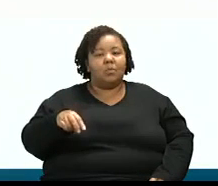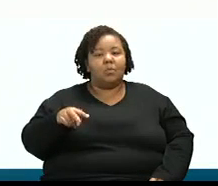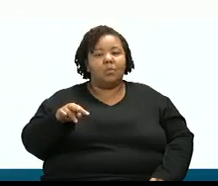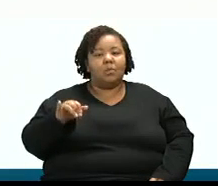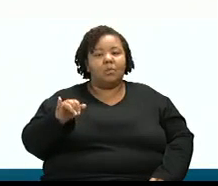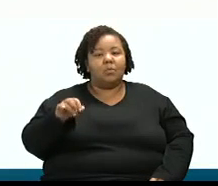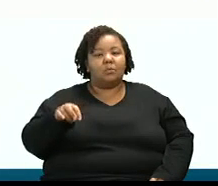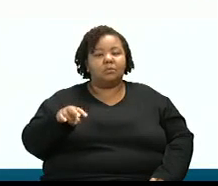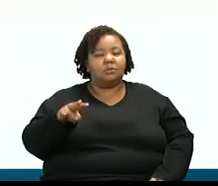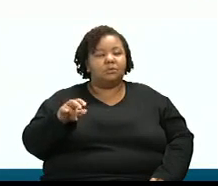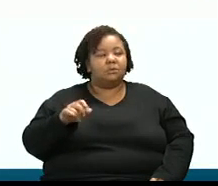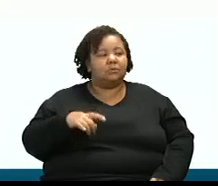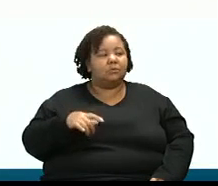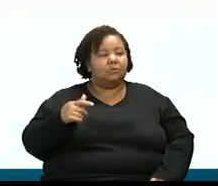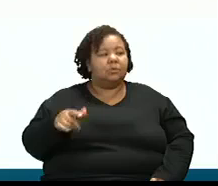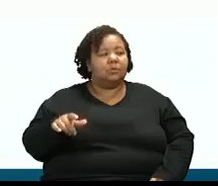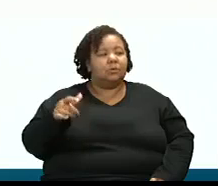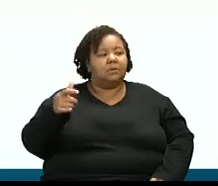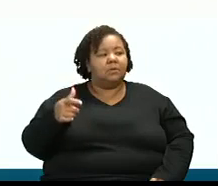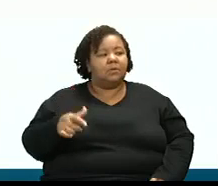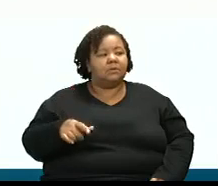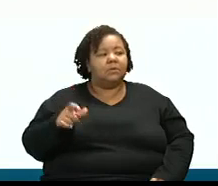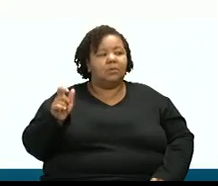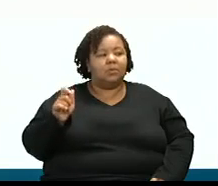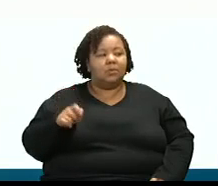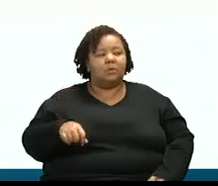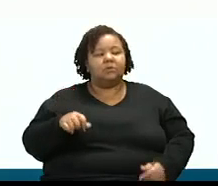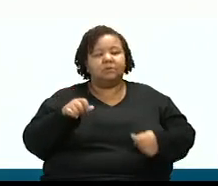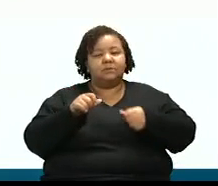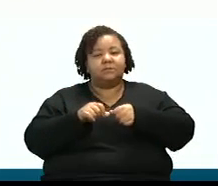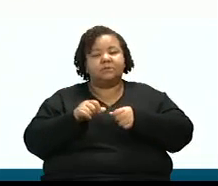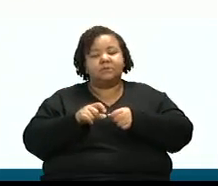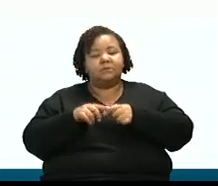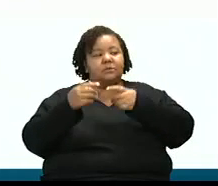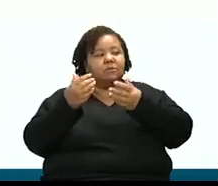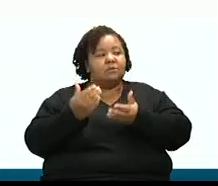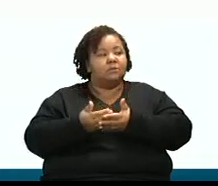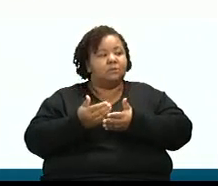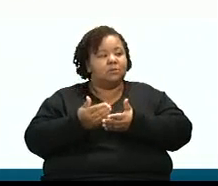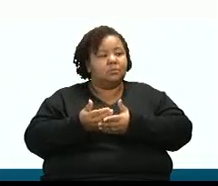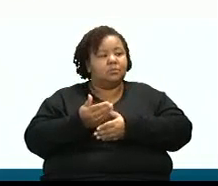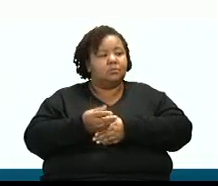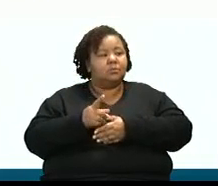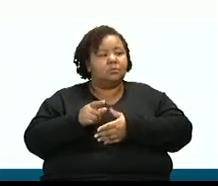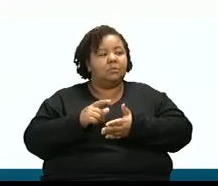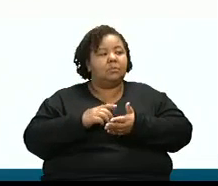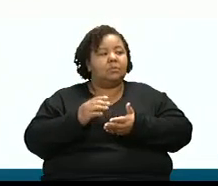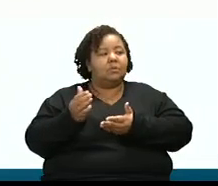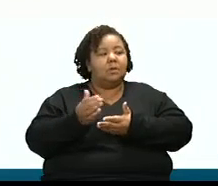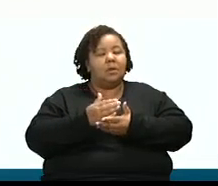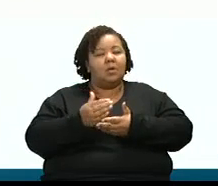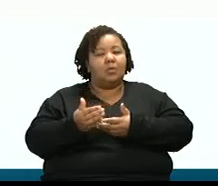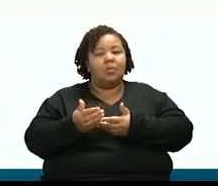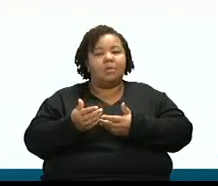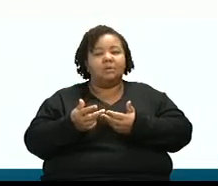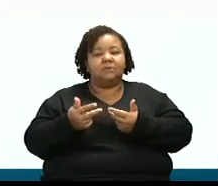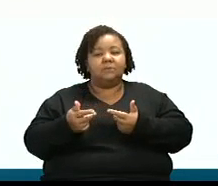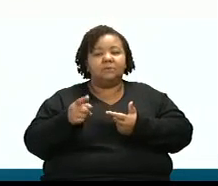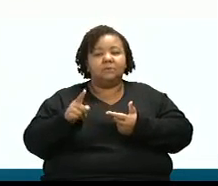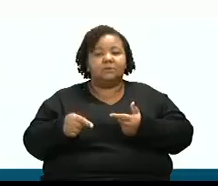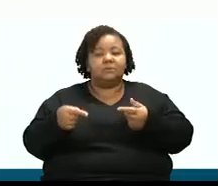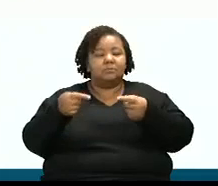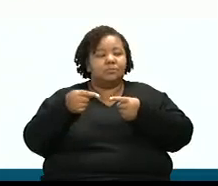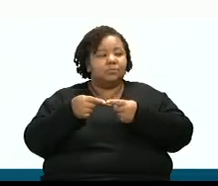uma região em que eu posso efetuar esse estudo, algumas afirmações são